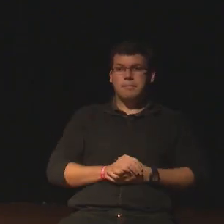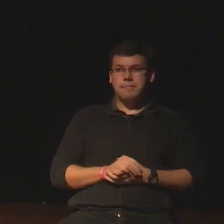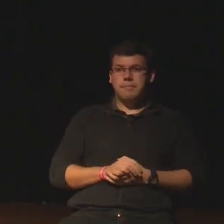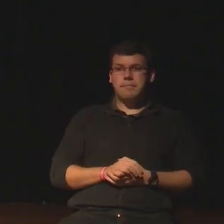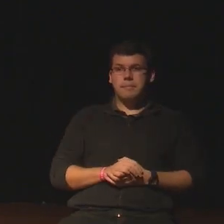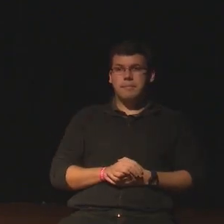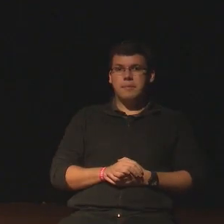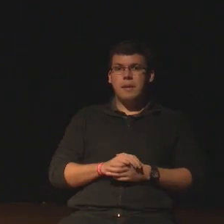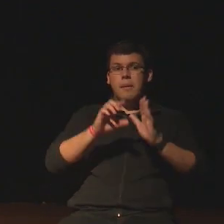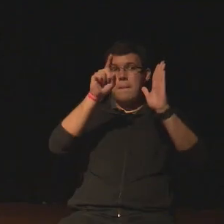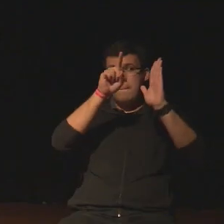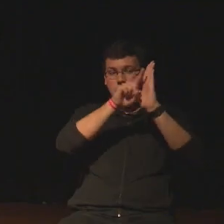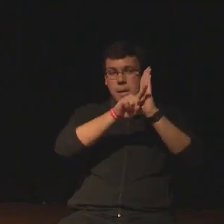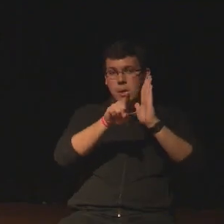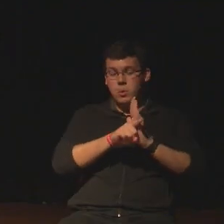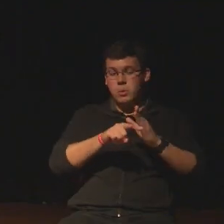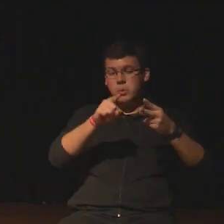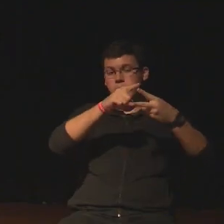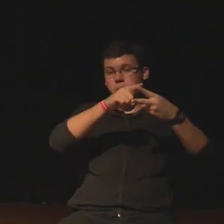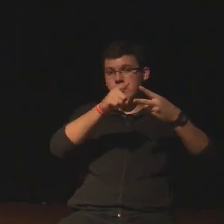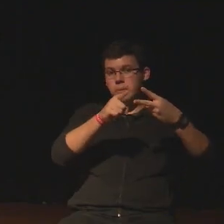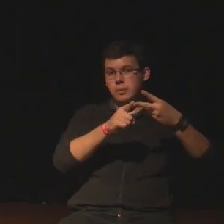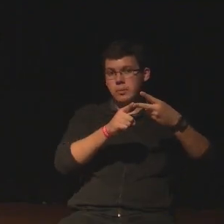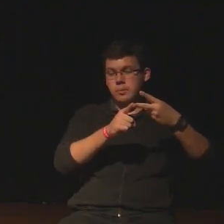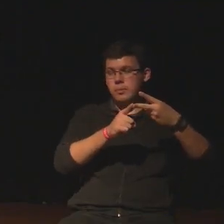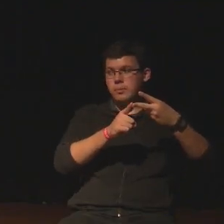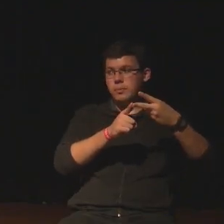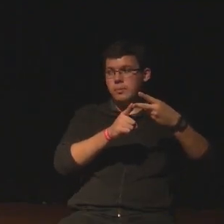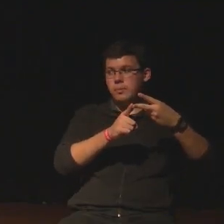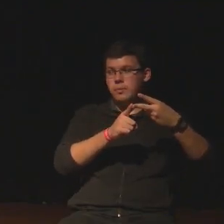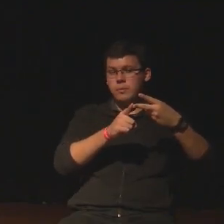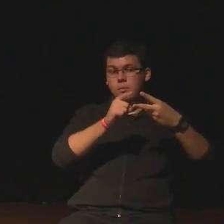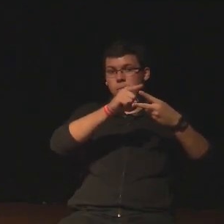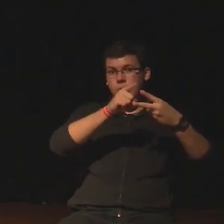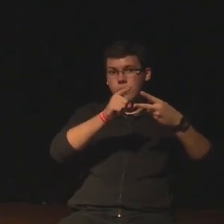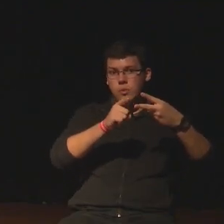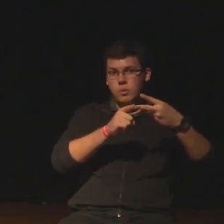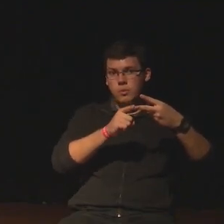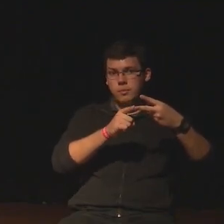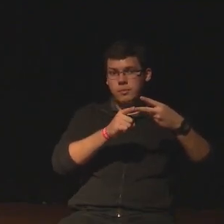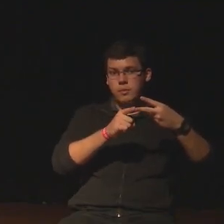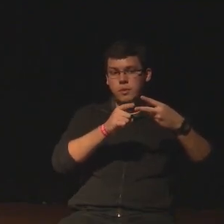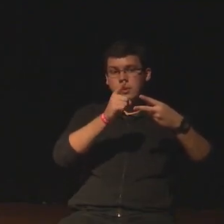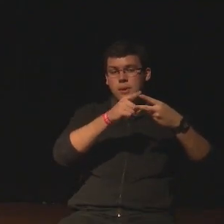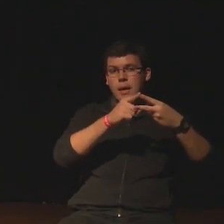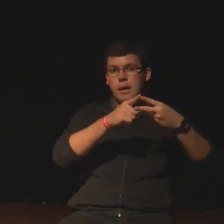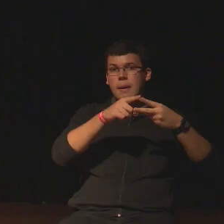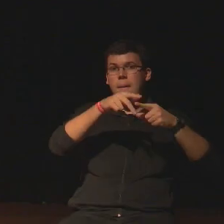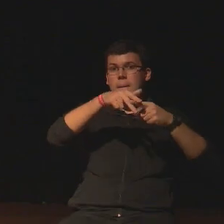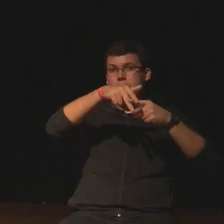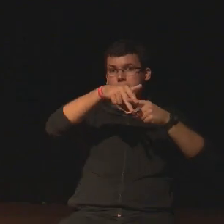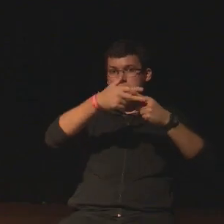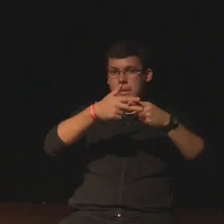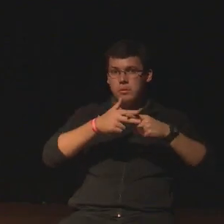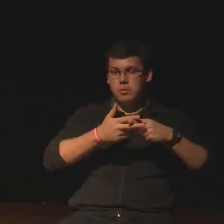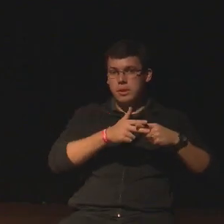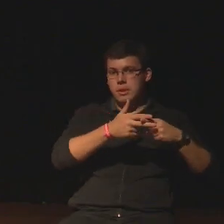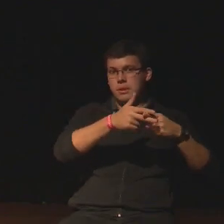Ele fez duas perguntas específicas que se juntam sobre a questão de manutenção, sobre a